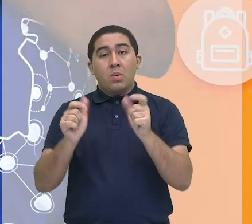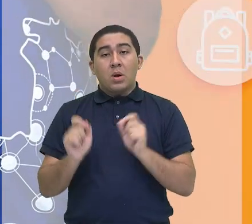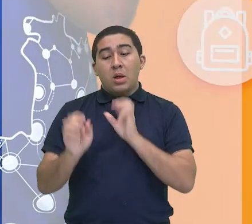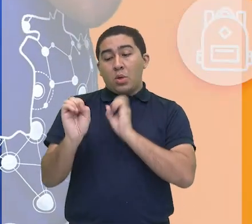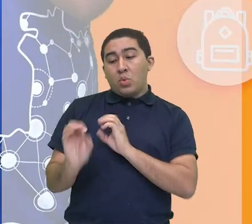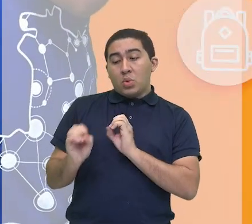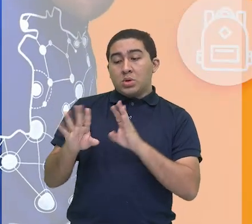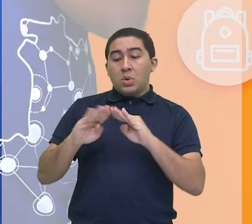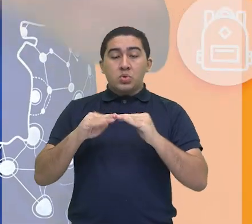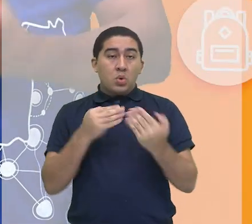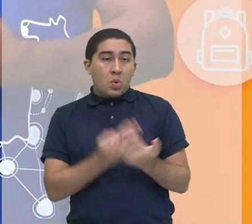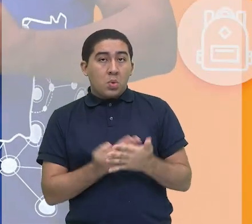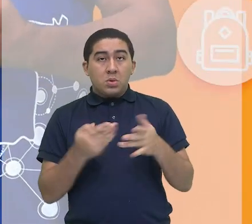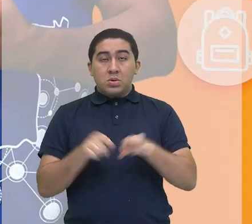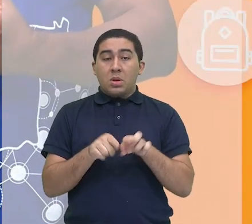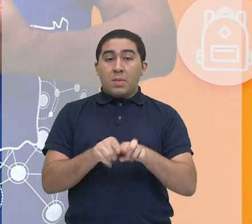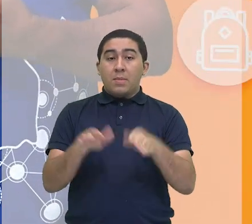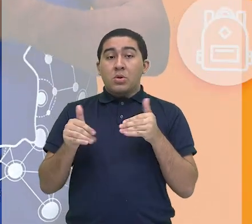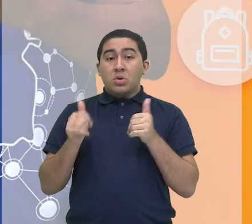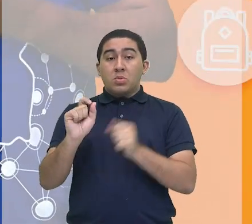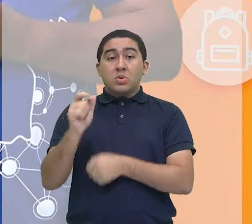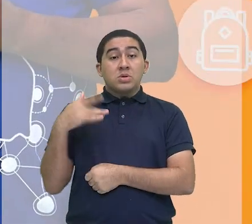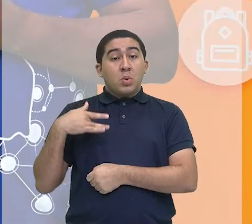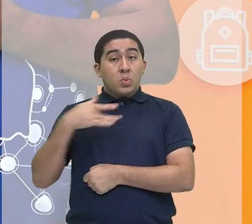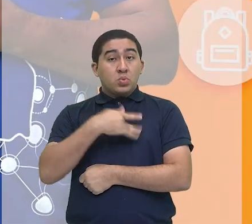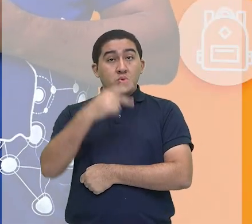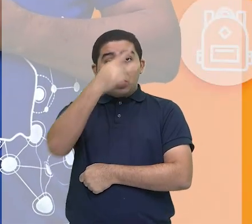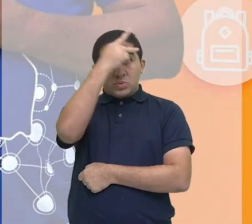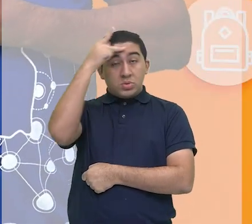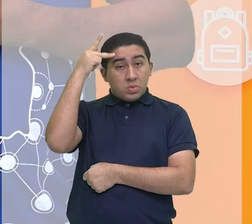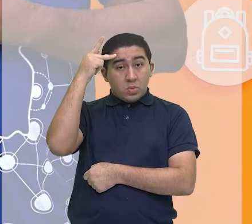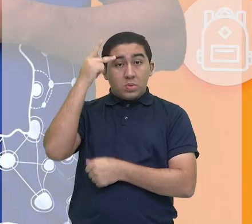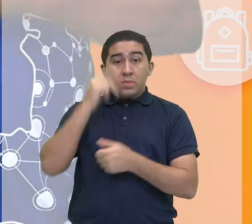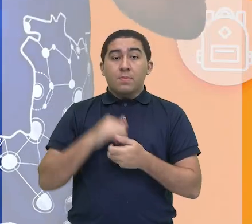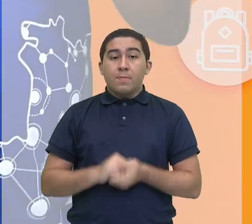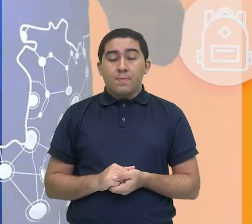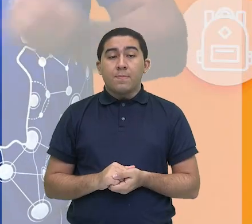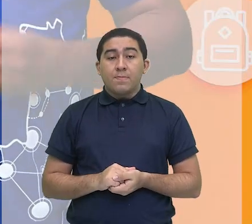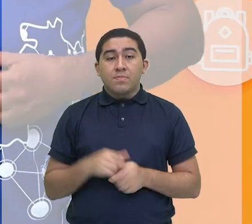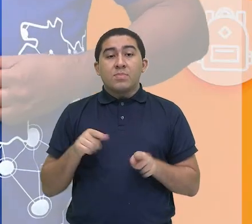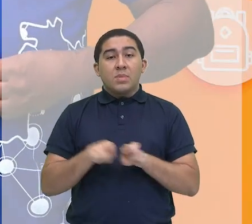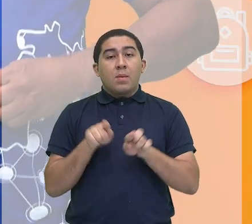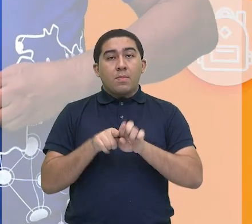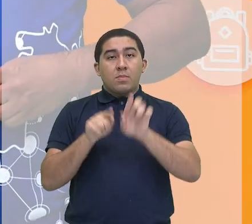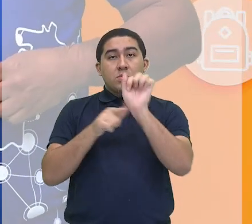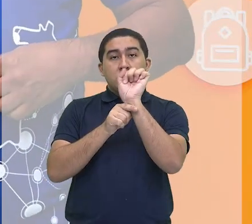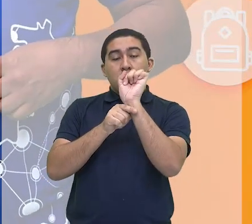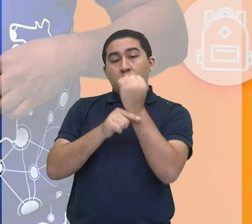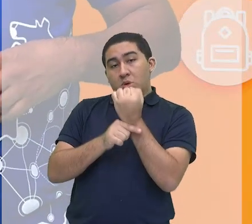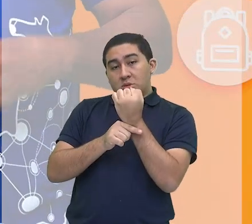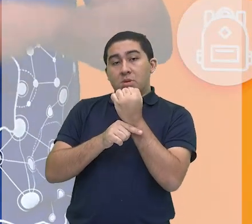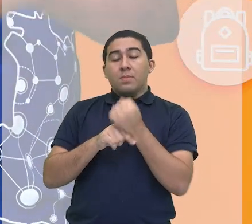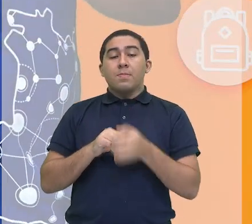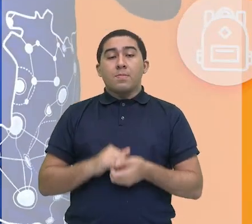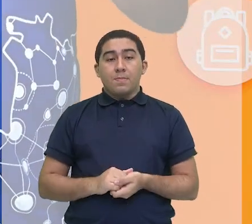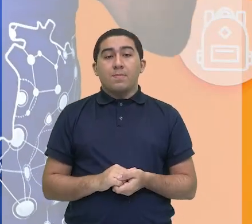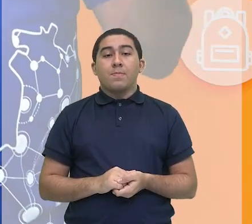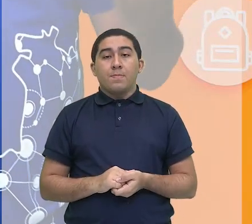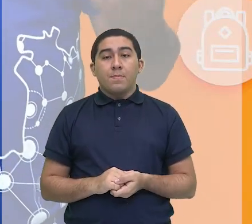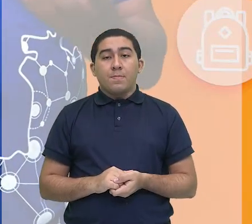nas escolas, para melhorar a saúde das pessoas, né? A segurança,